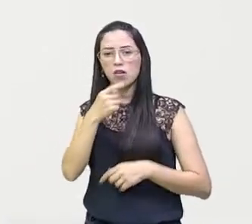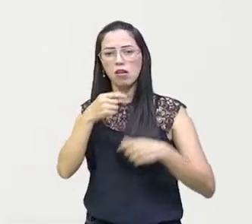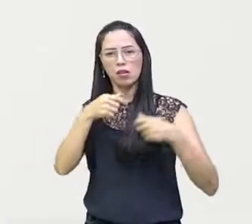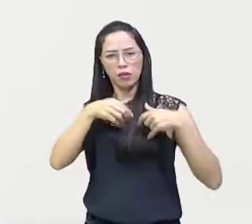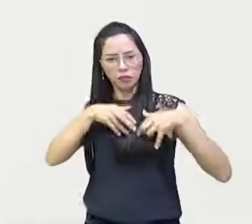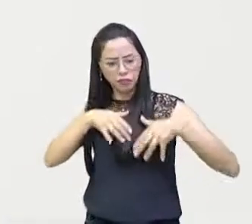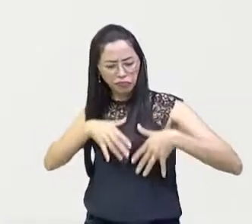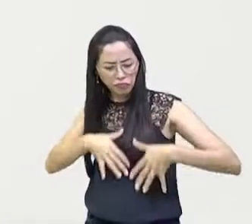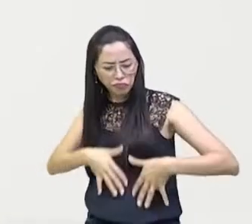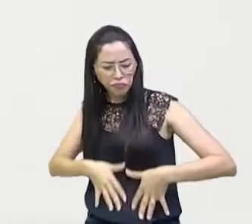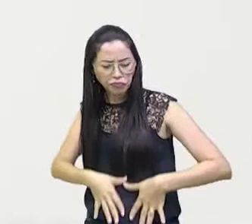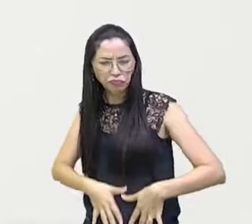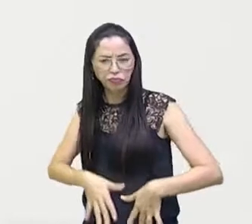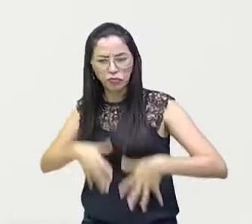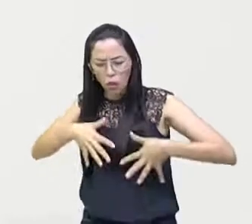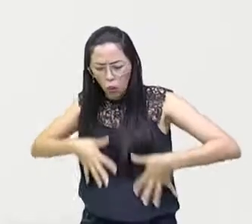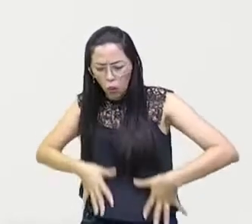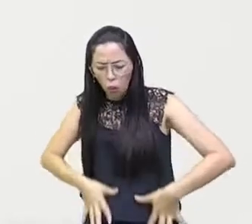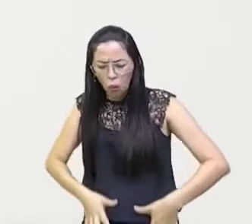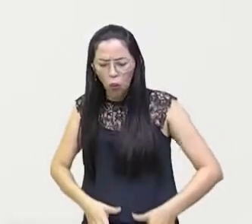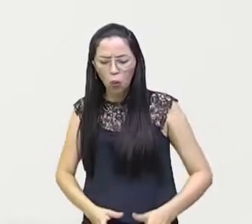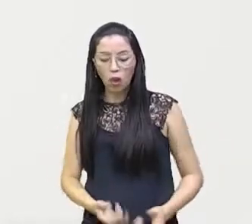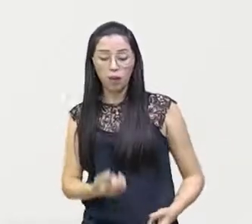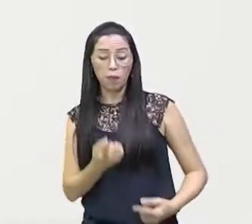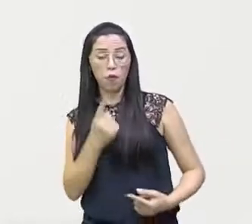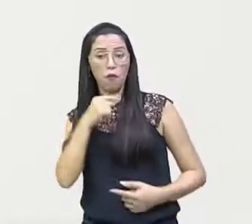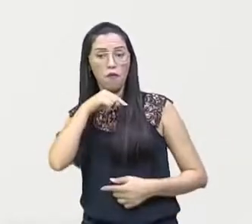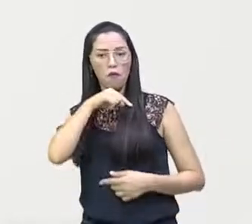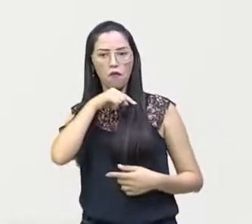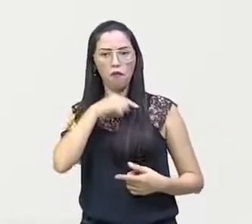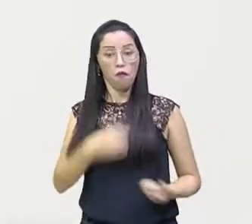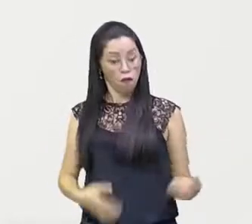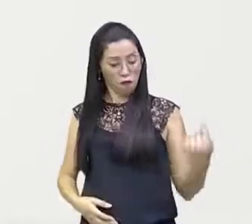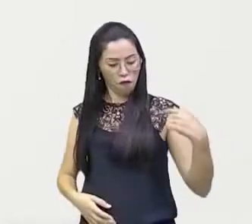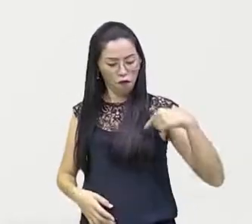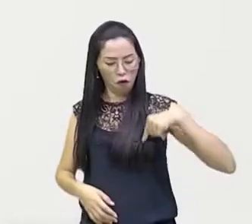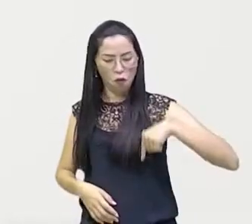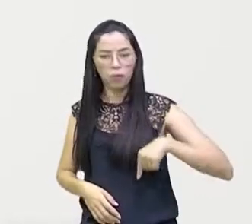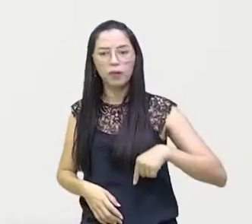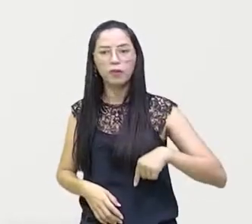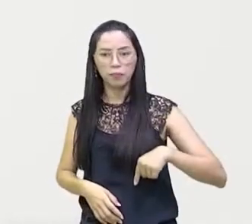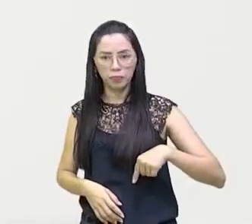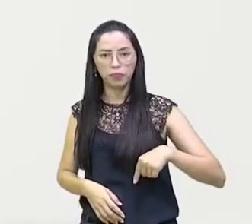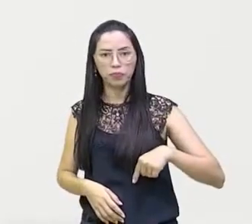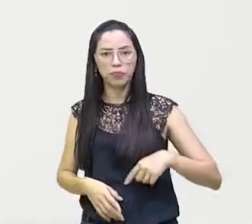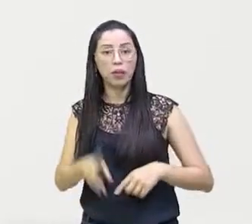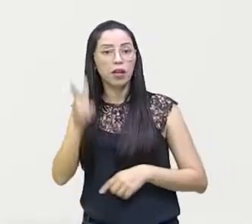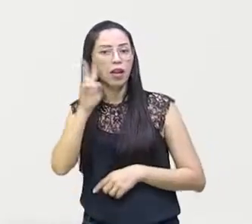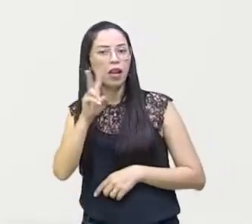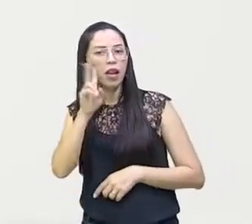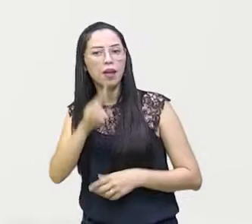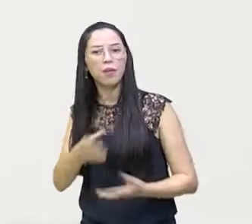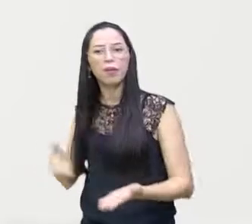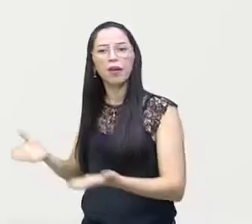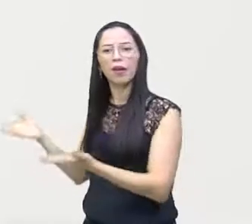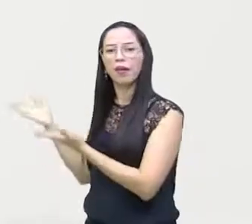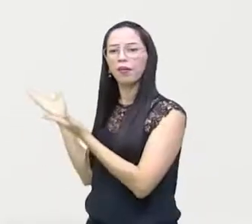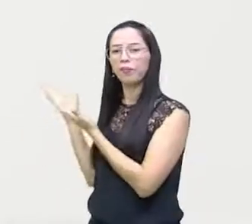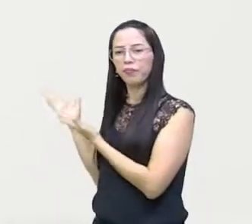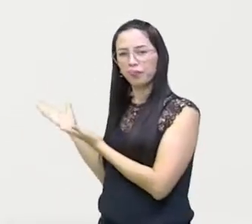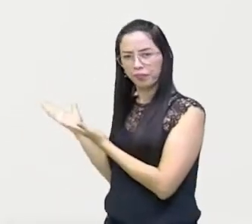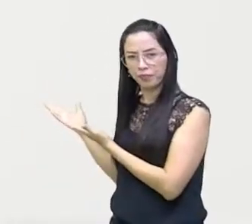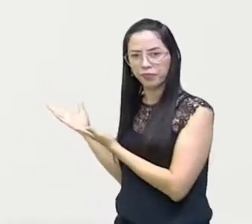para o coração. Muito bem, agora nós vamos ver essa imagem, olha ela. Circulação pulmonar e